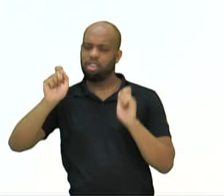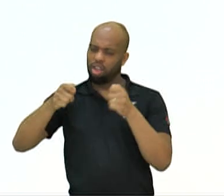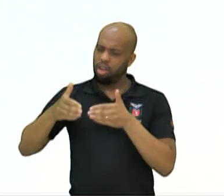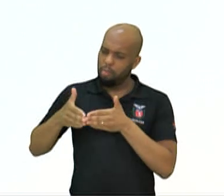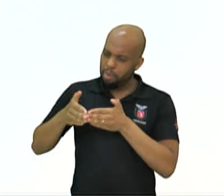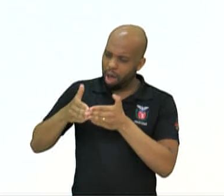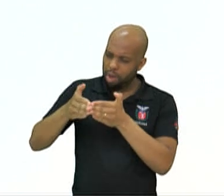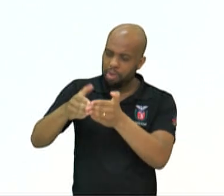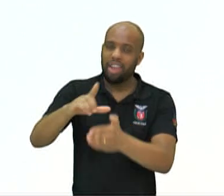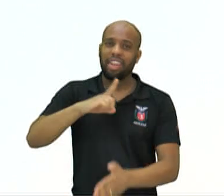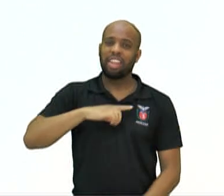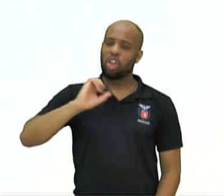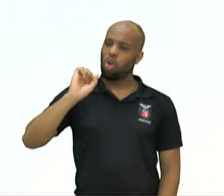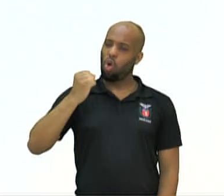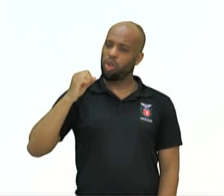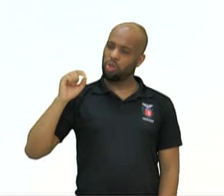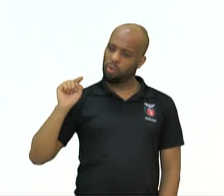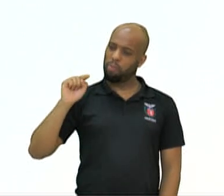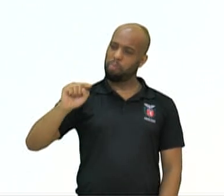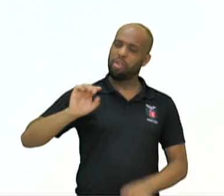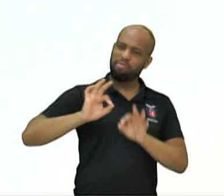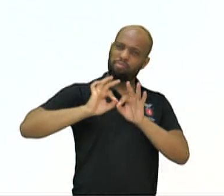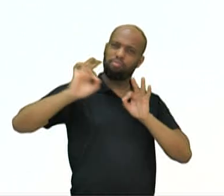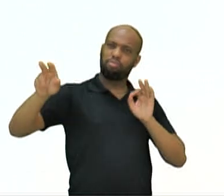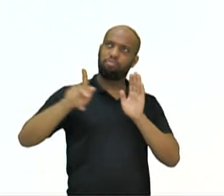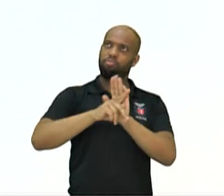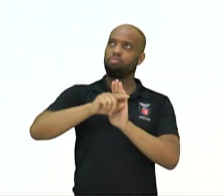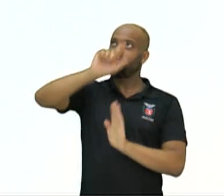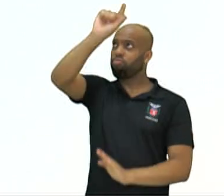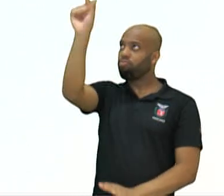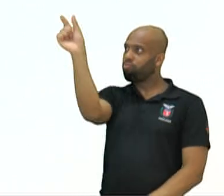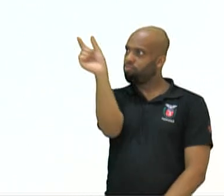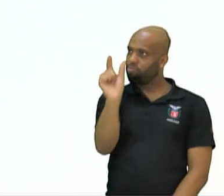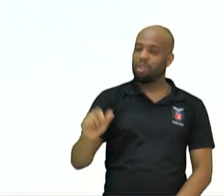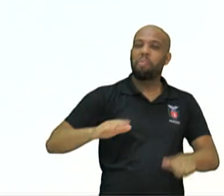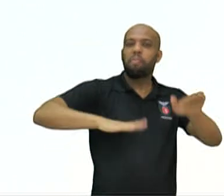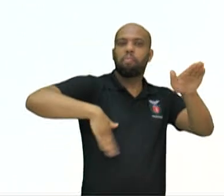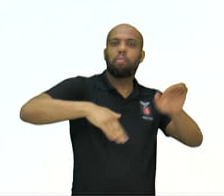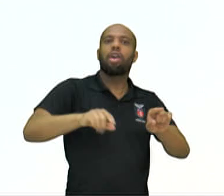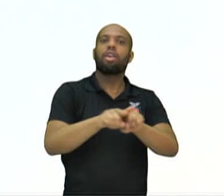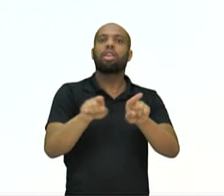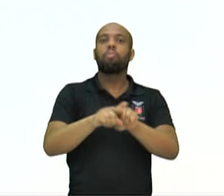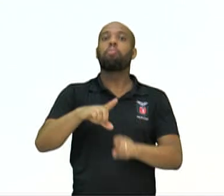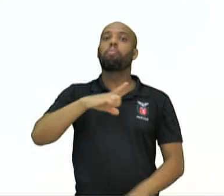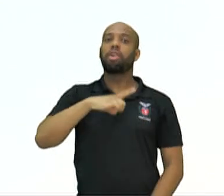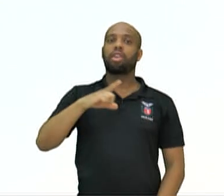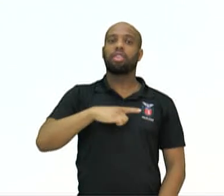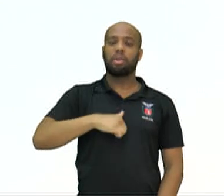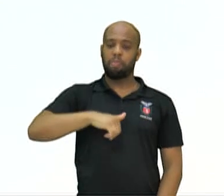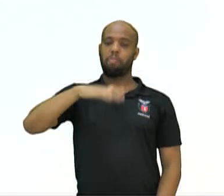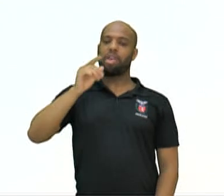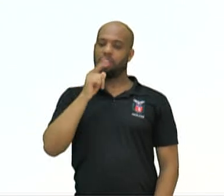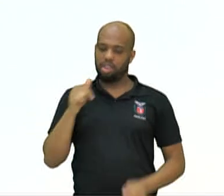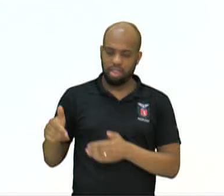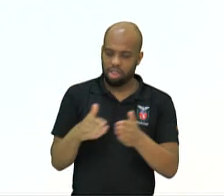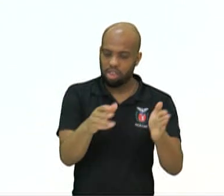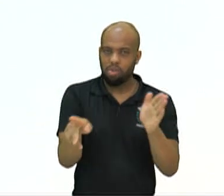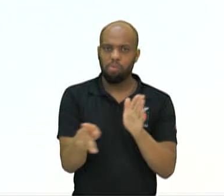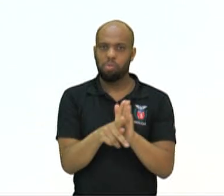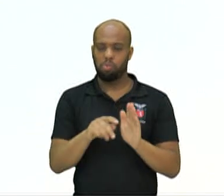São 8.000 quilômetros de costa. É também o país que mais tem rios no mundo. Um